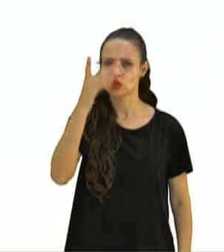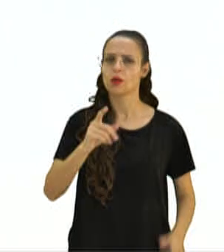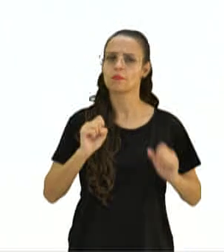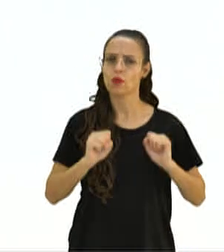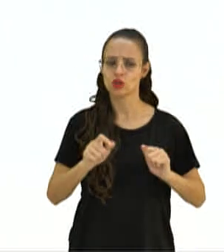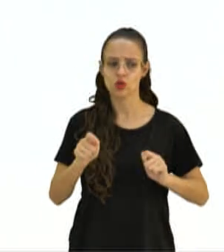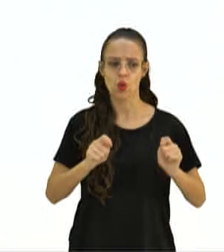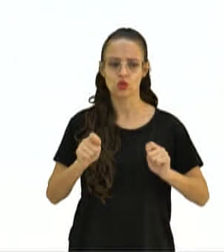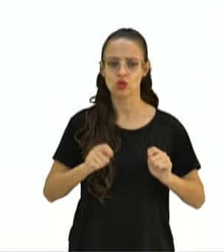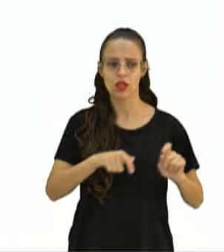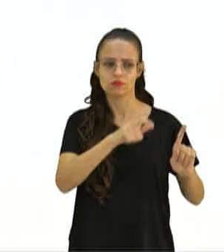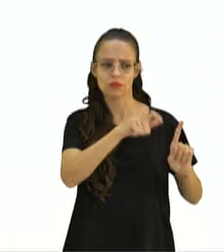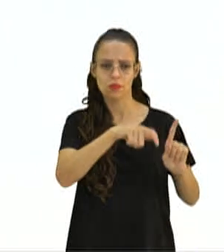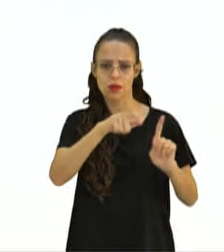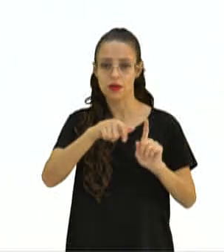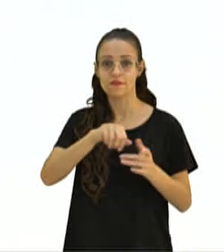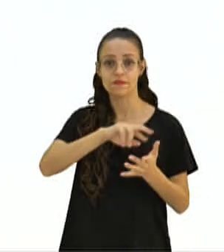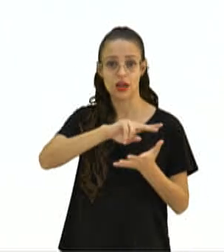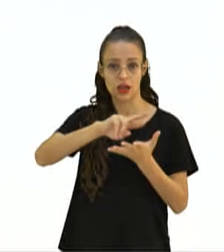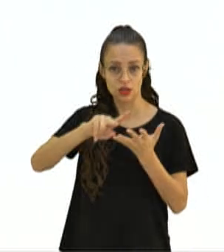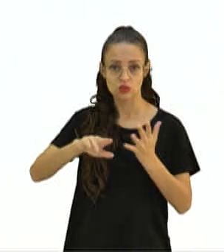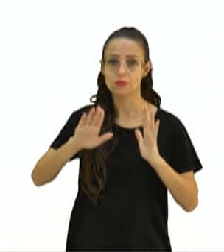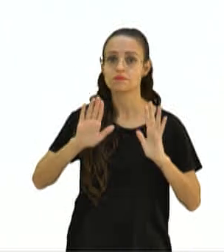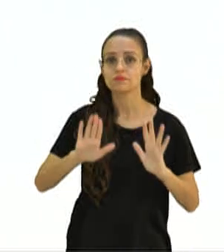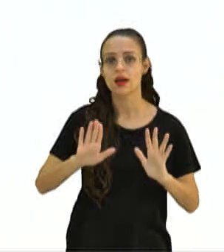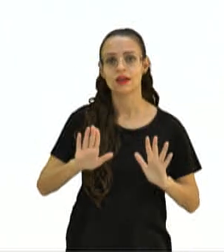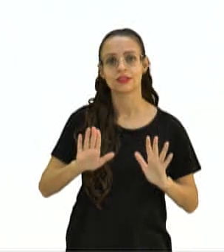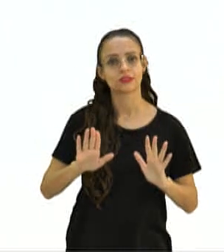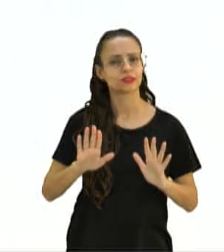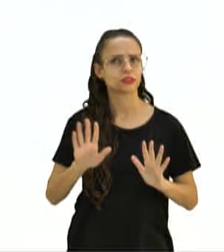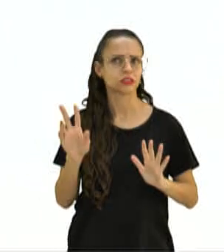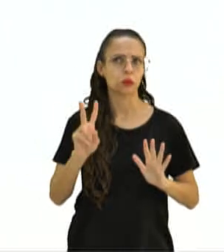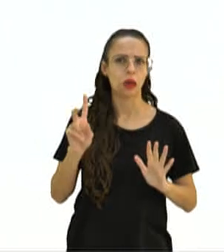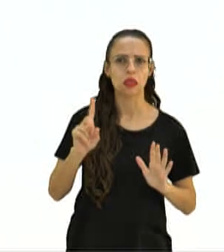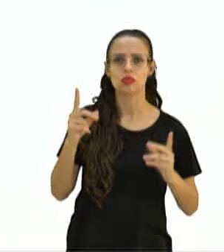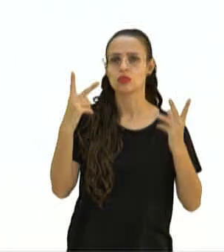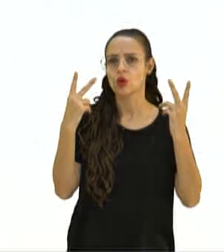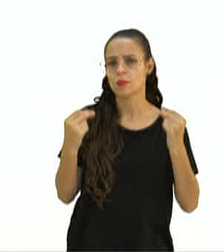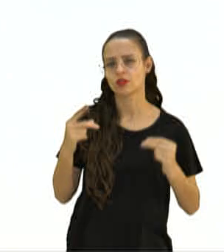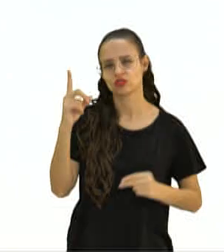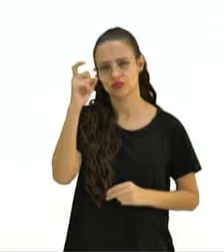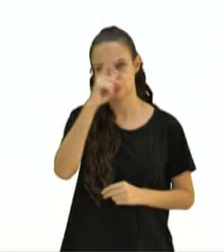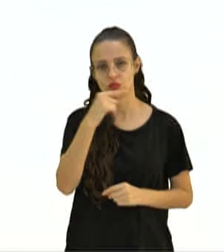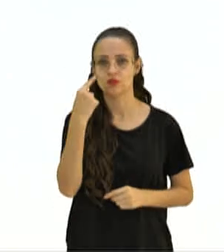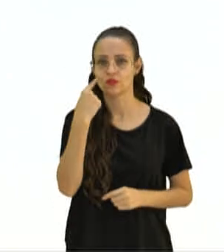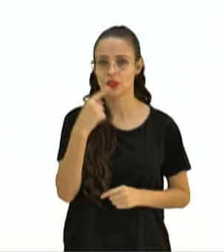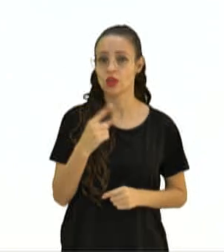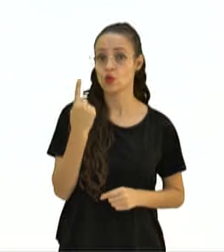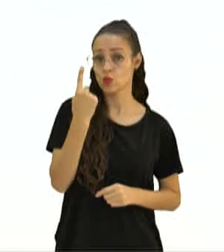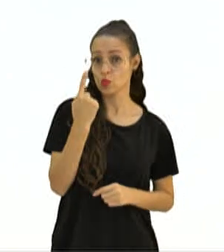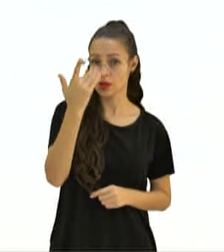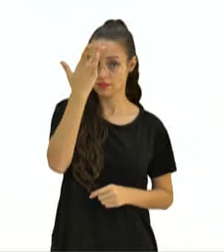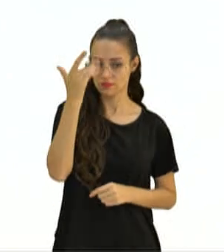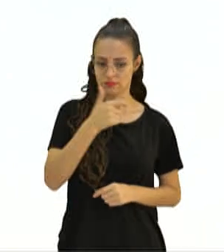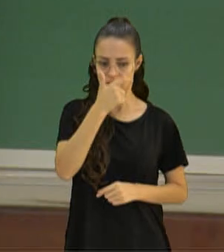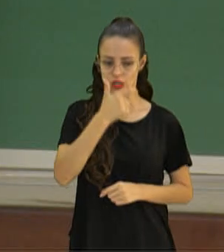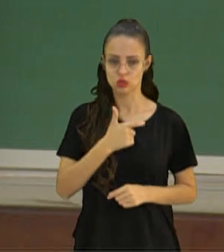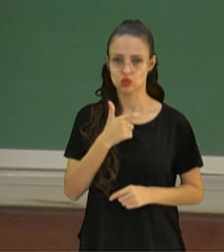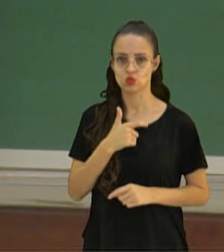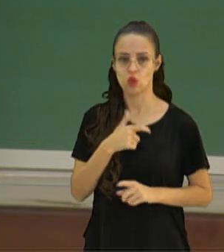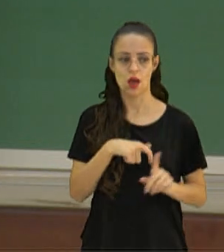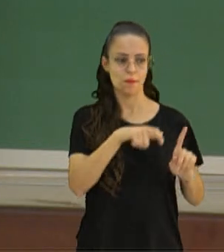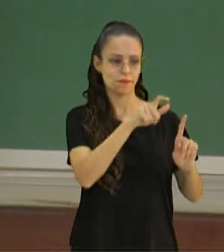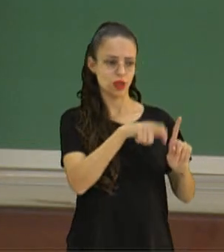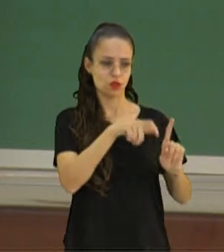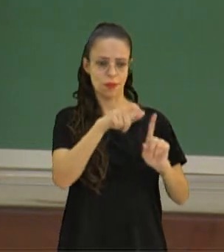de um personagem simultaneamente, embora seja incomum, né? Então dificilmente vai um jogador, né, vai